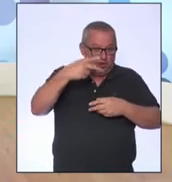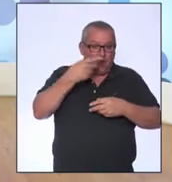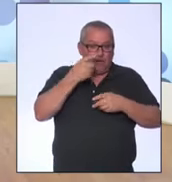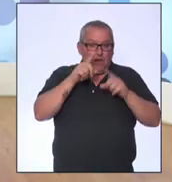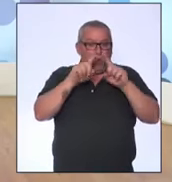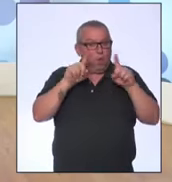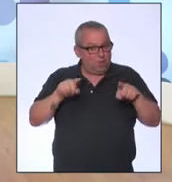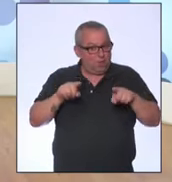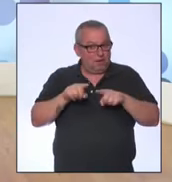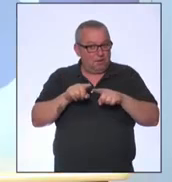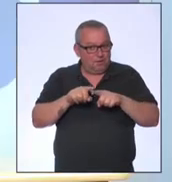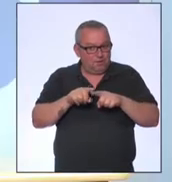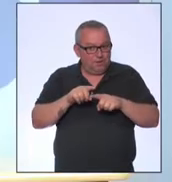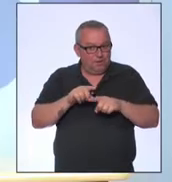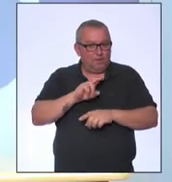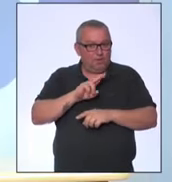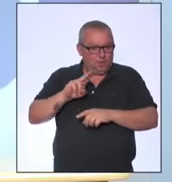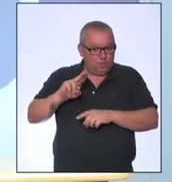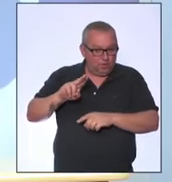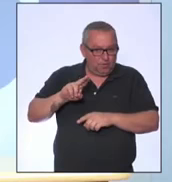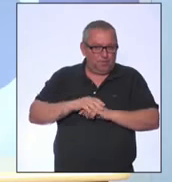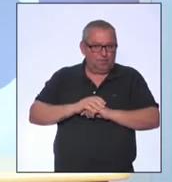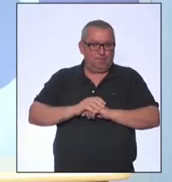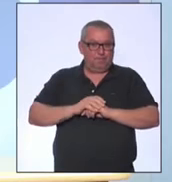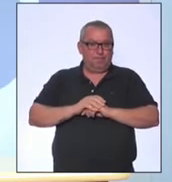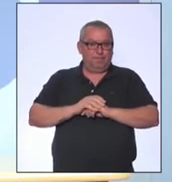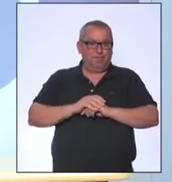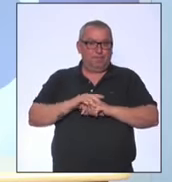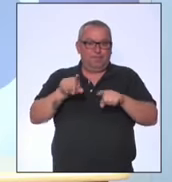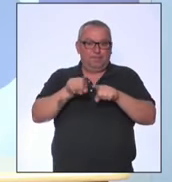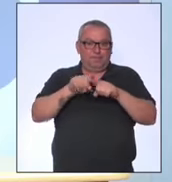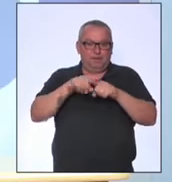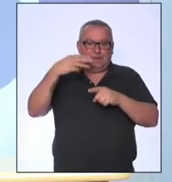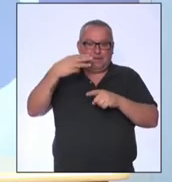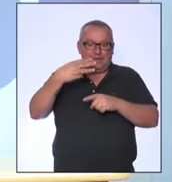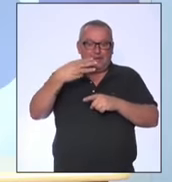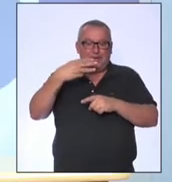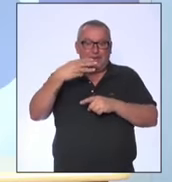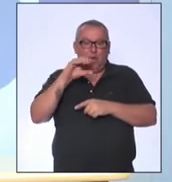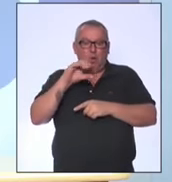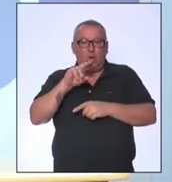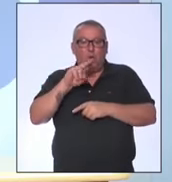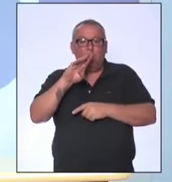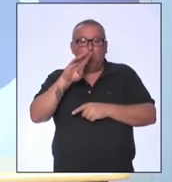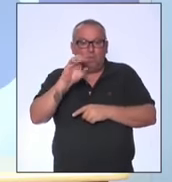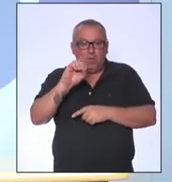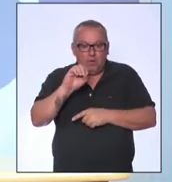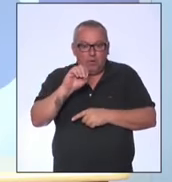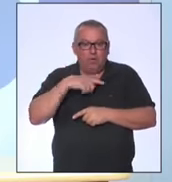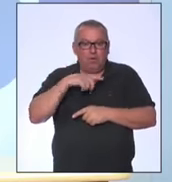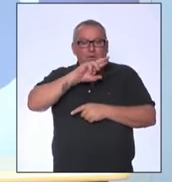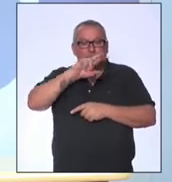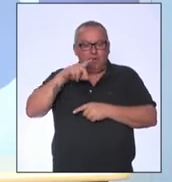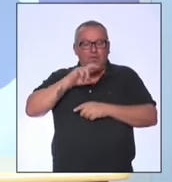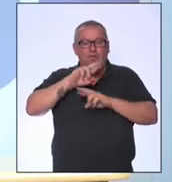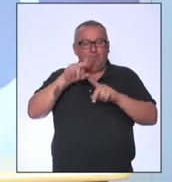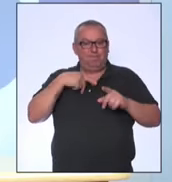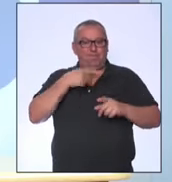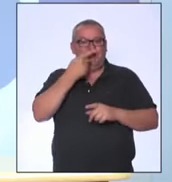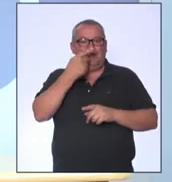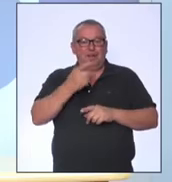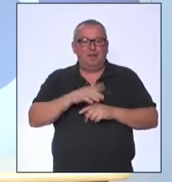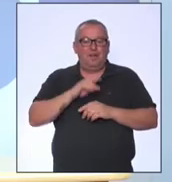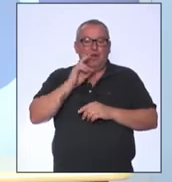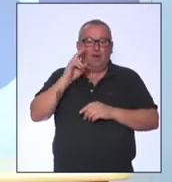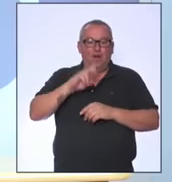adiantei aqui, expoente. Quando o expoente é 2 e 3, a gente tem uma forma diferente de falar, né? É, Elevado